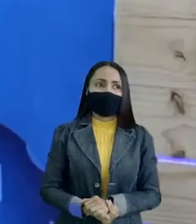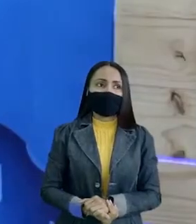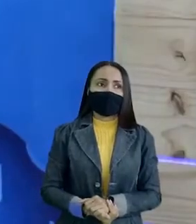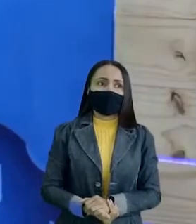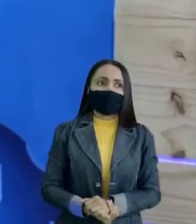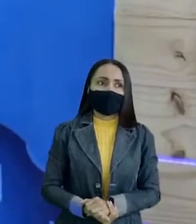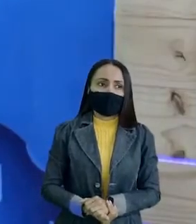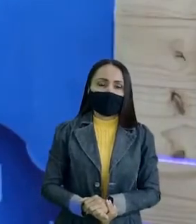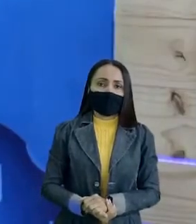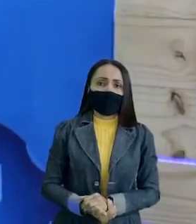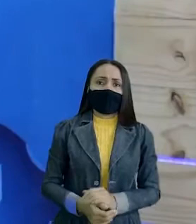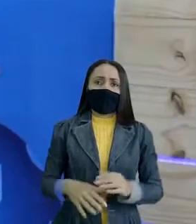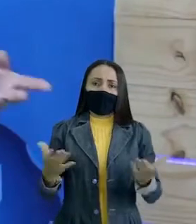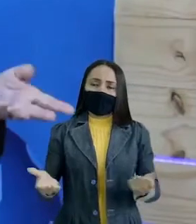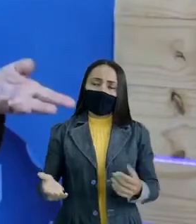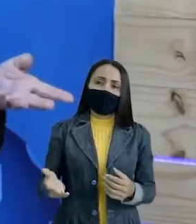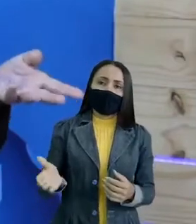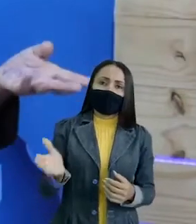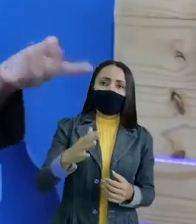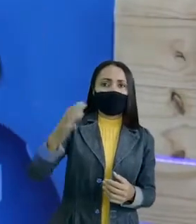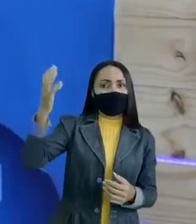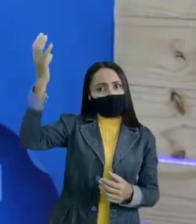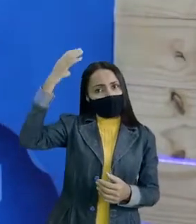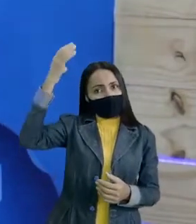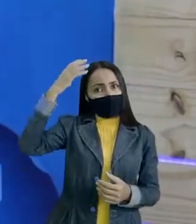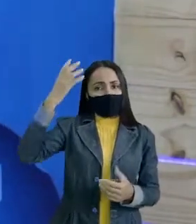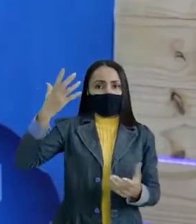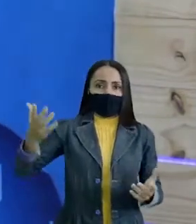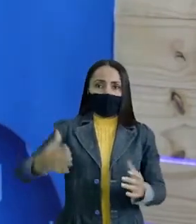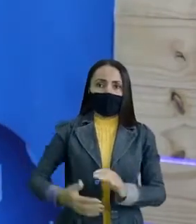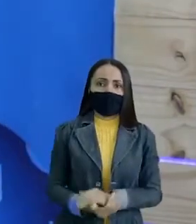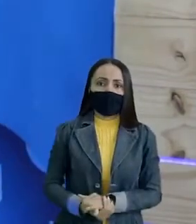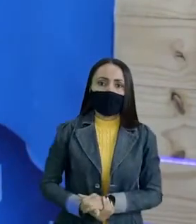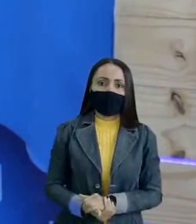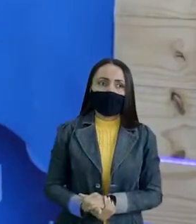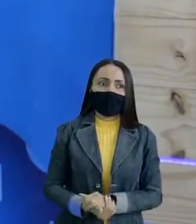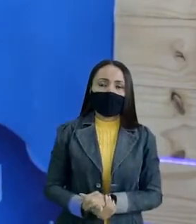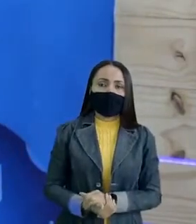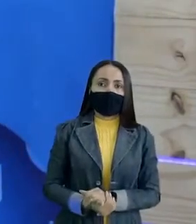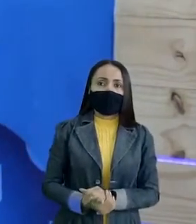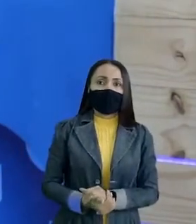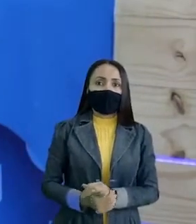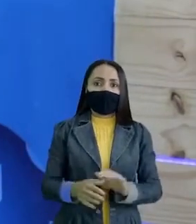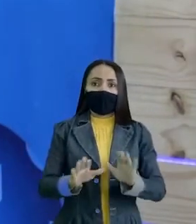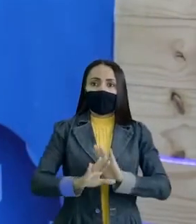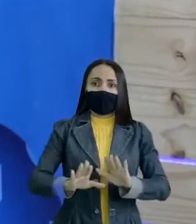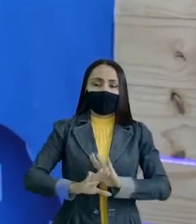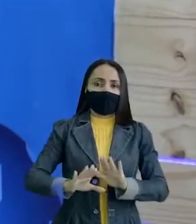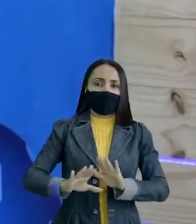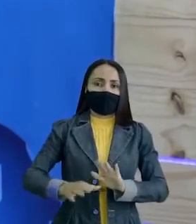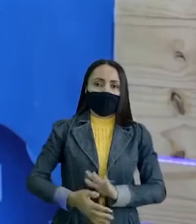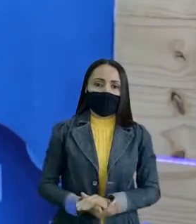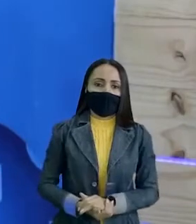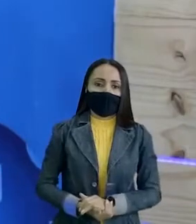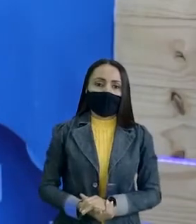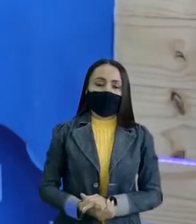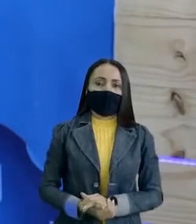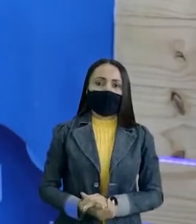como filho, vamos tomar banho. Ah, tomei hoje, mas um banho por dia? Não, meus amores. Não venha com isso, não. Não